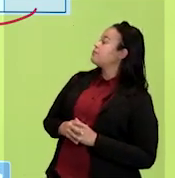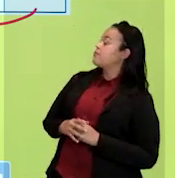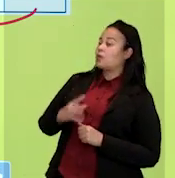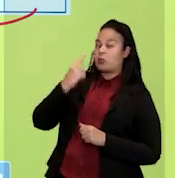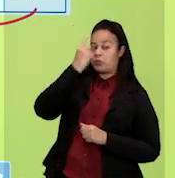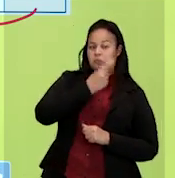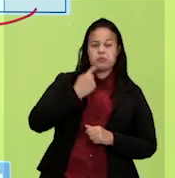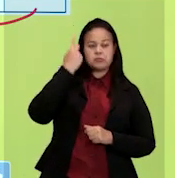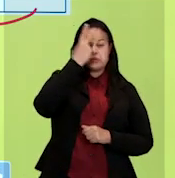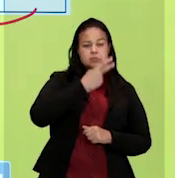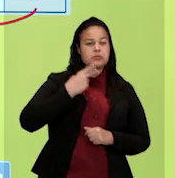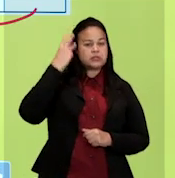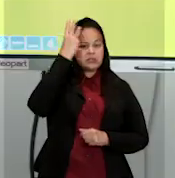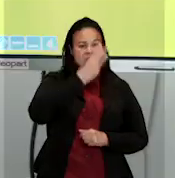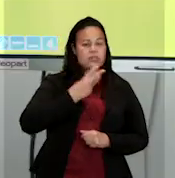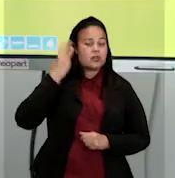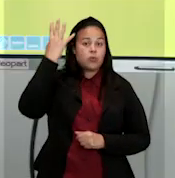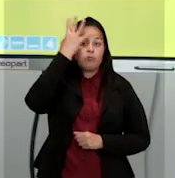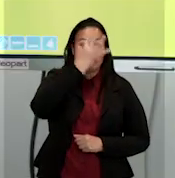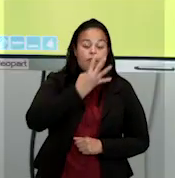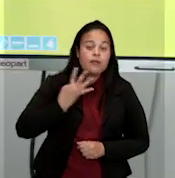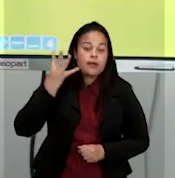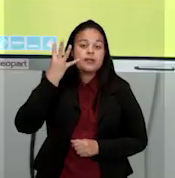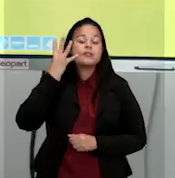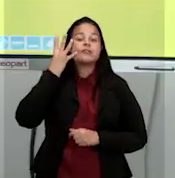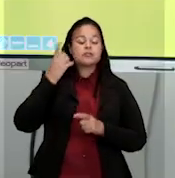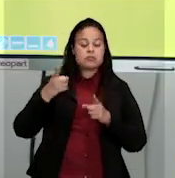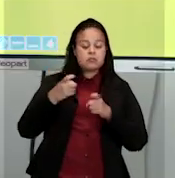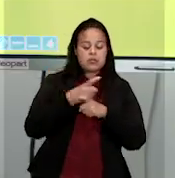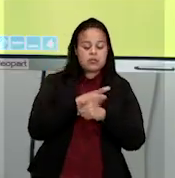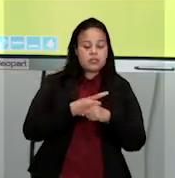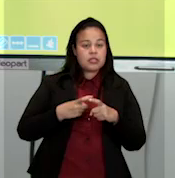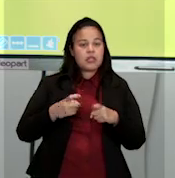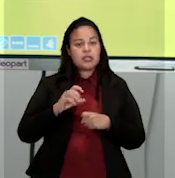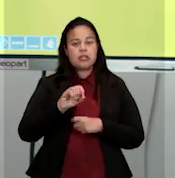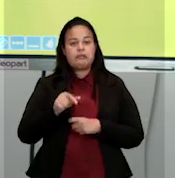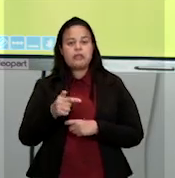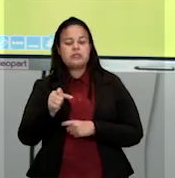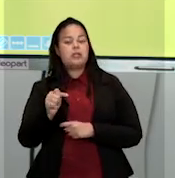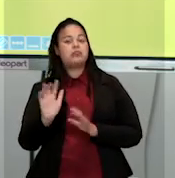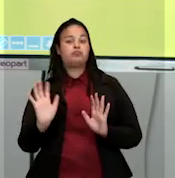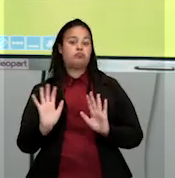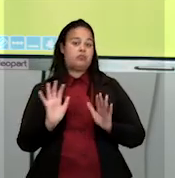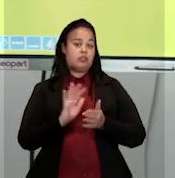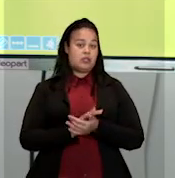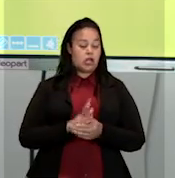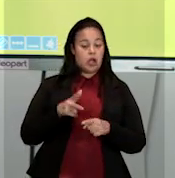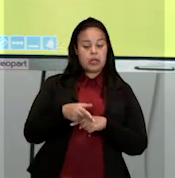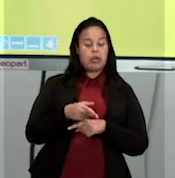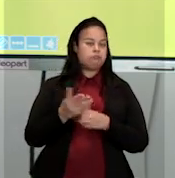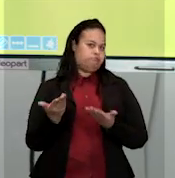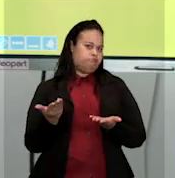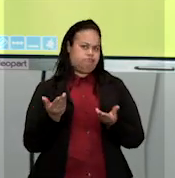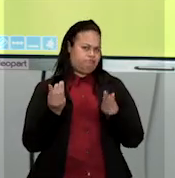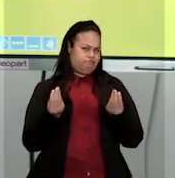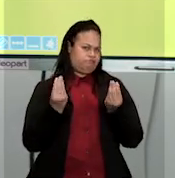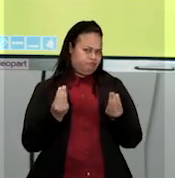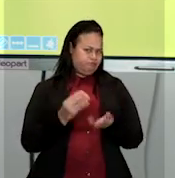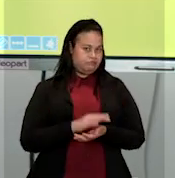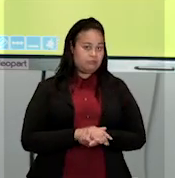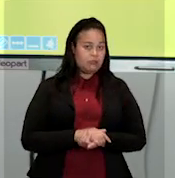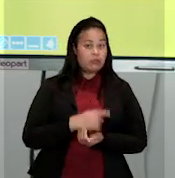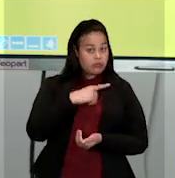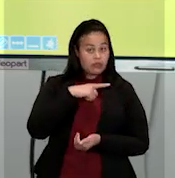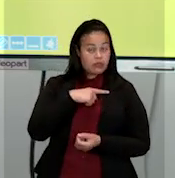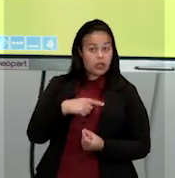tem 0,7. Podemos considerar uma bactéria, né, se a gente arredondar, porque não tem 0,7 bactéria. Eu vou cortar um pedaço dela? Não existe. Mas a partir daqui eu tenho